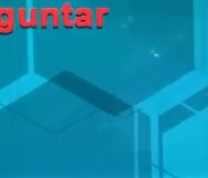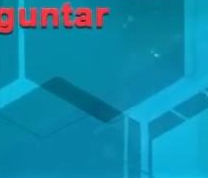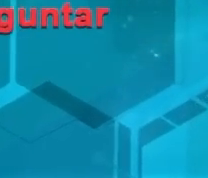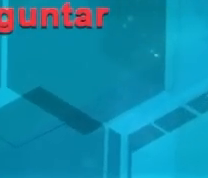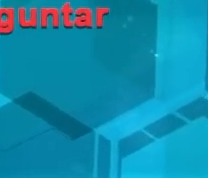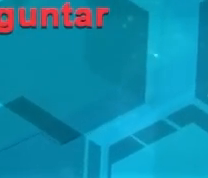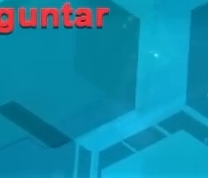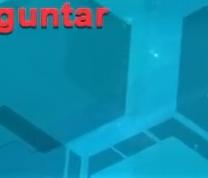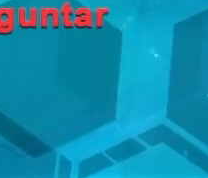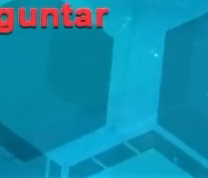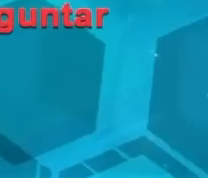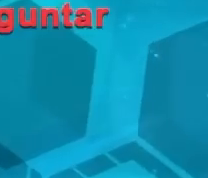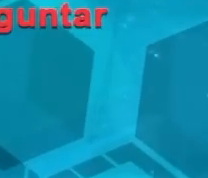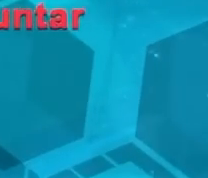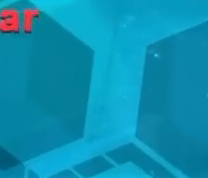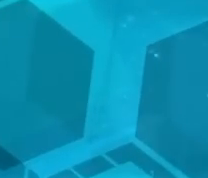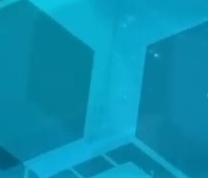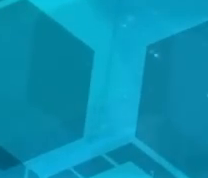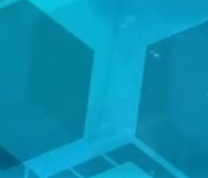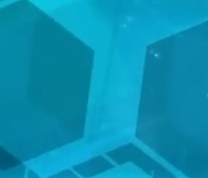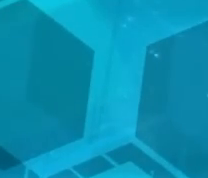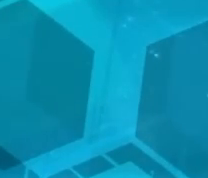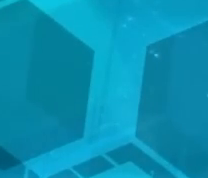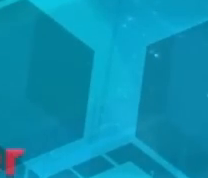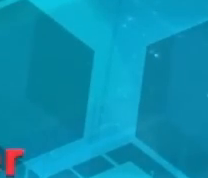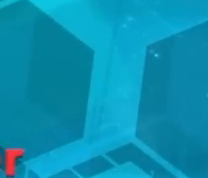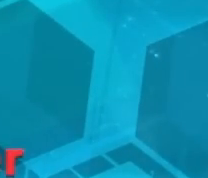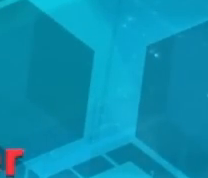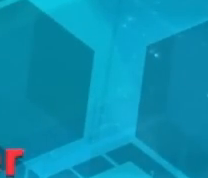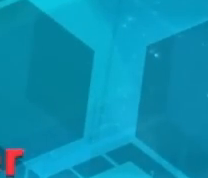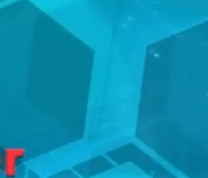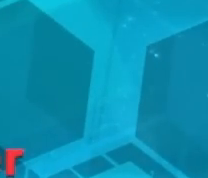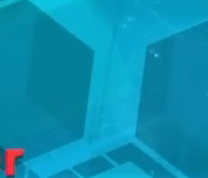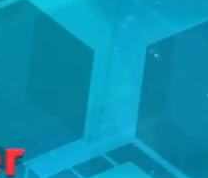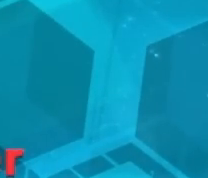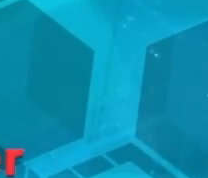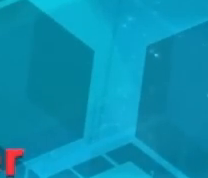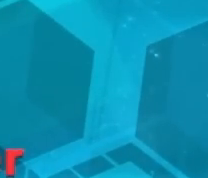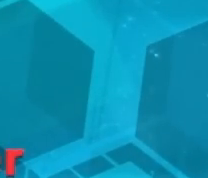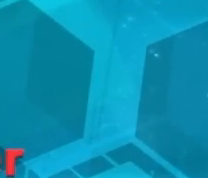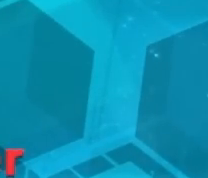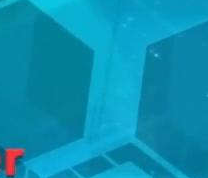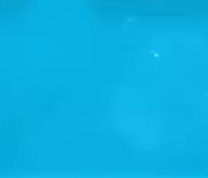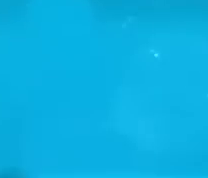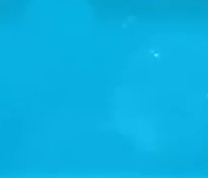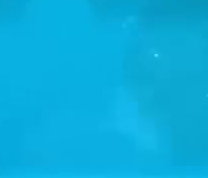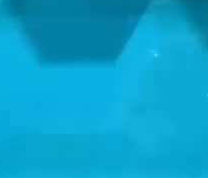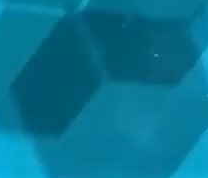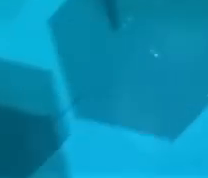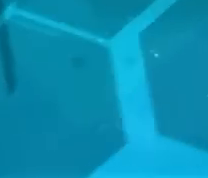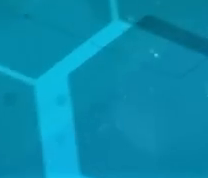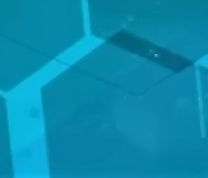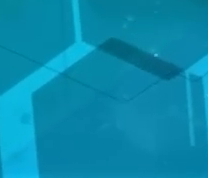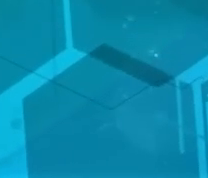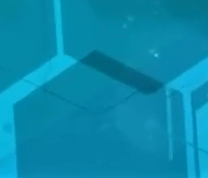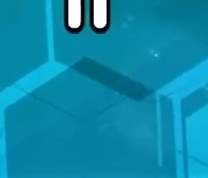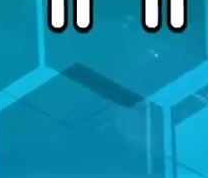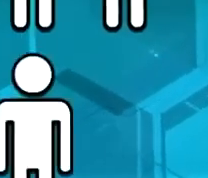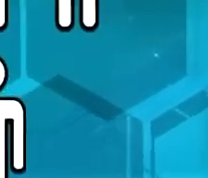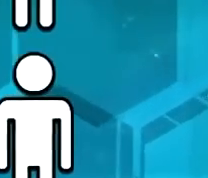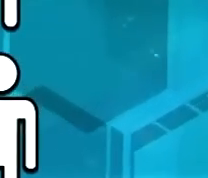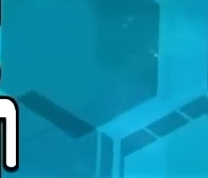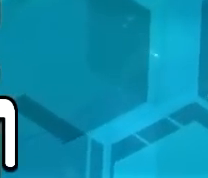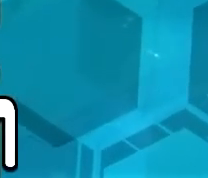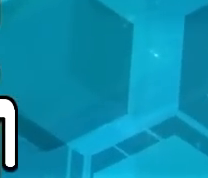primeiro candidato a perguntar. Assim, pela regra, ele será o último a responder para que o ciclo se feche. Os candidatos poderão